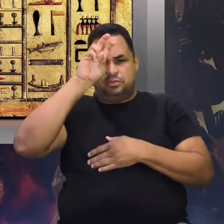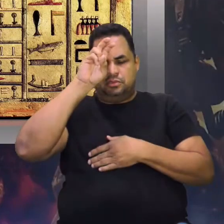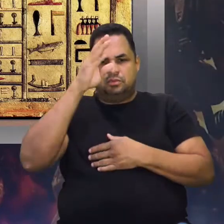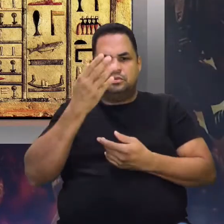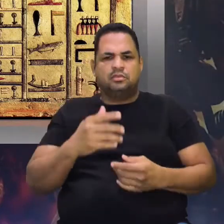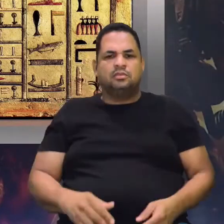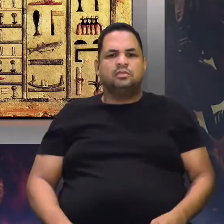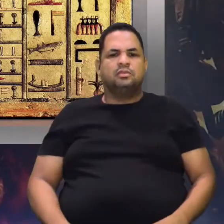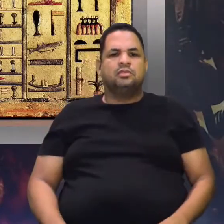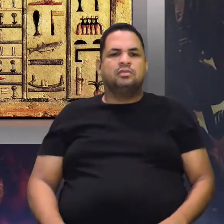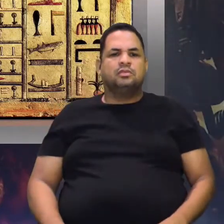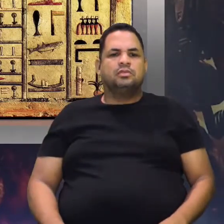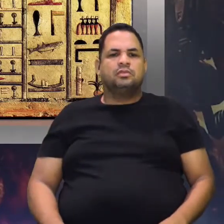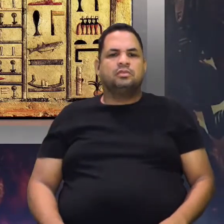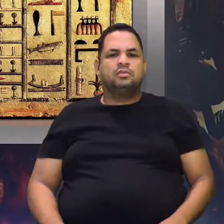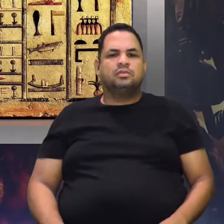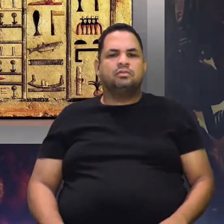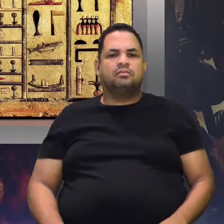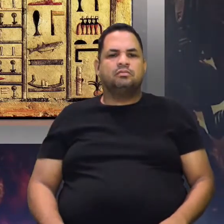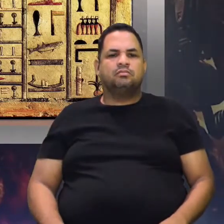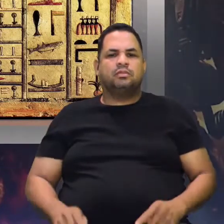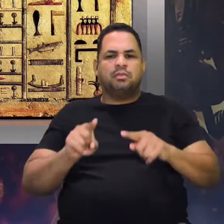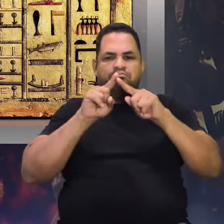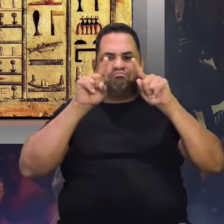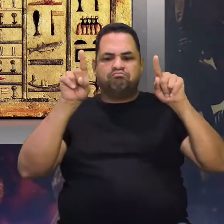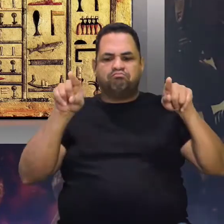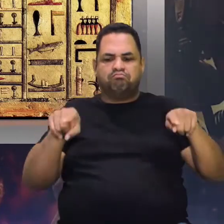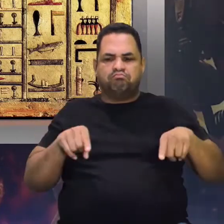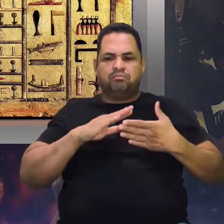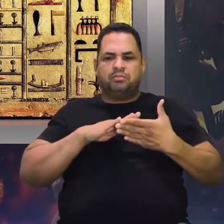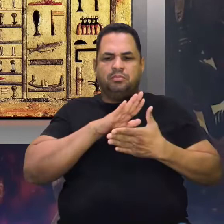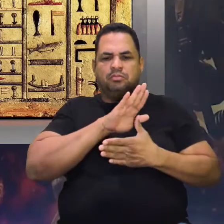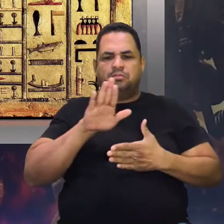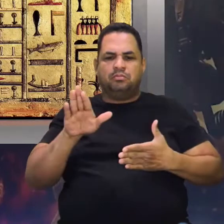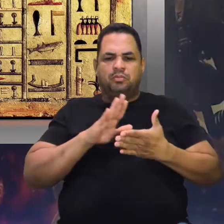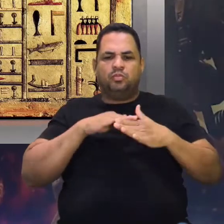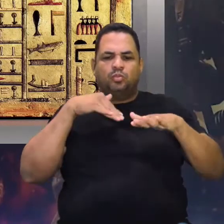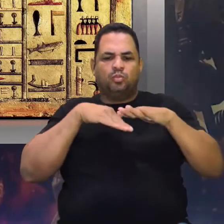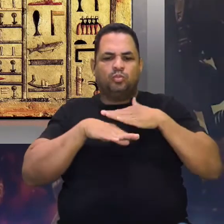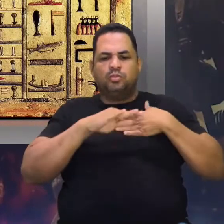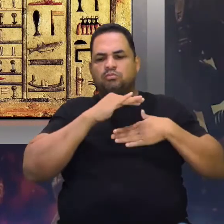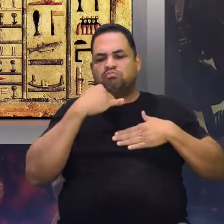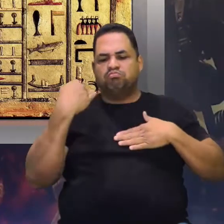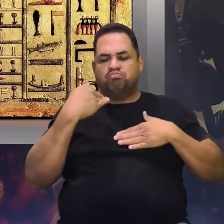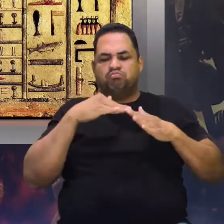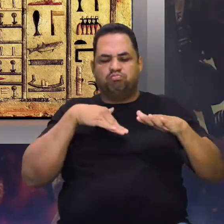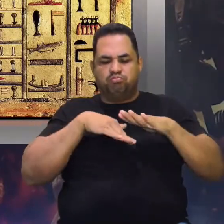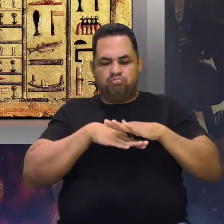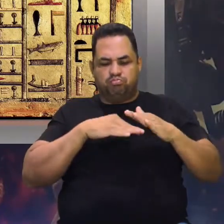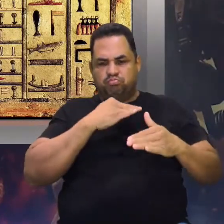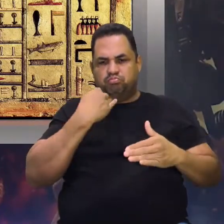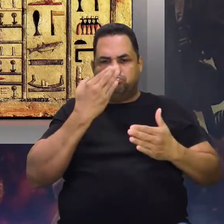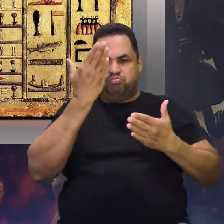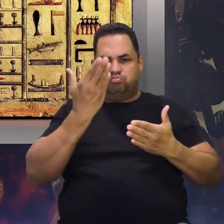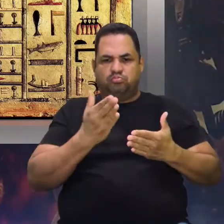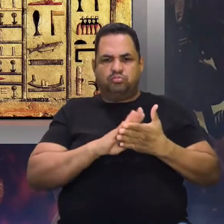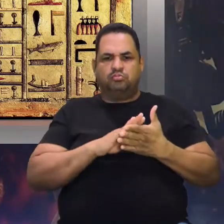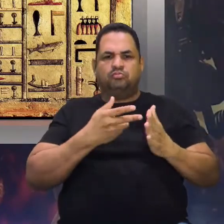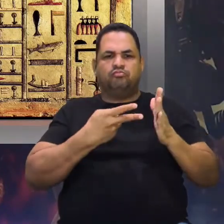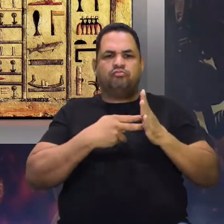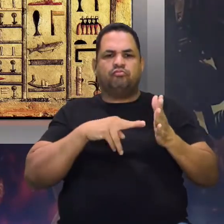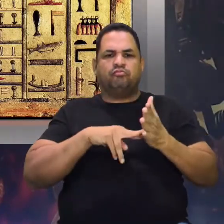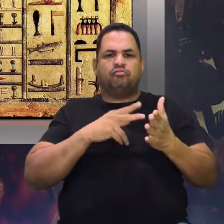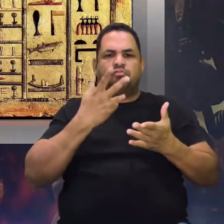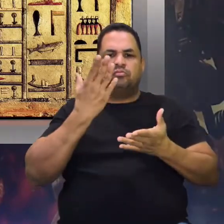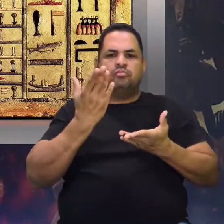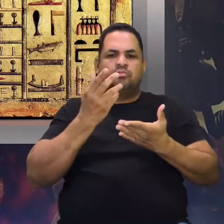Olha aqui são a parede de um túmulo. Tem toda uma história. Esses sinais, esses